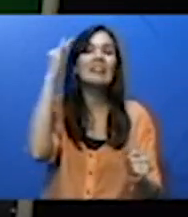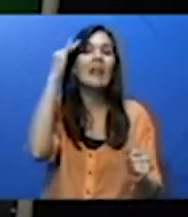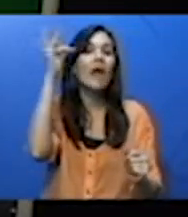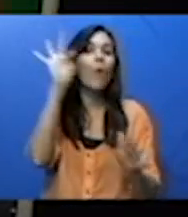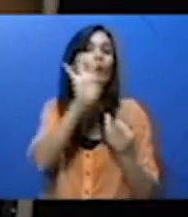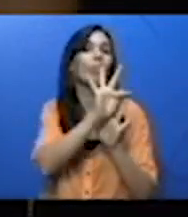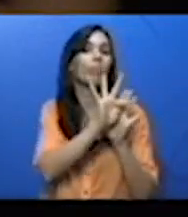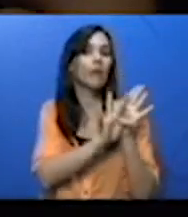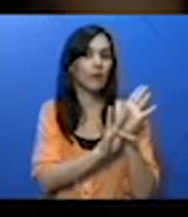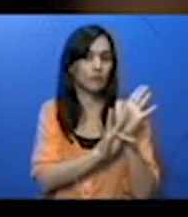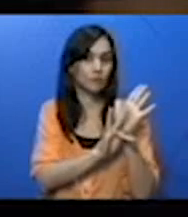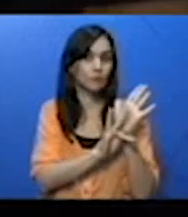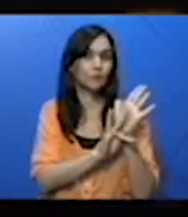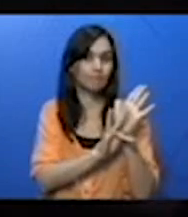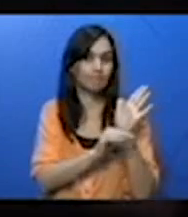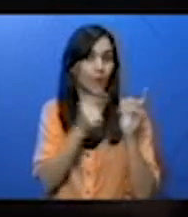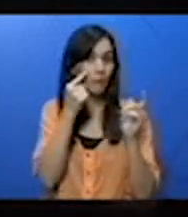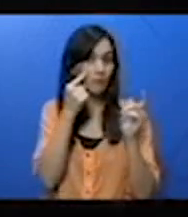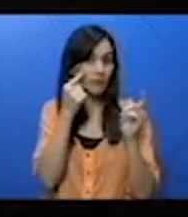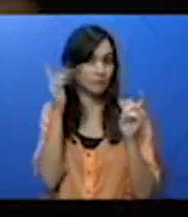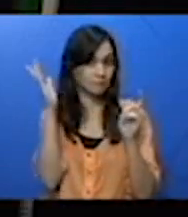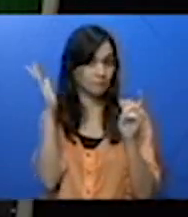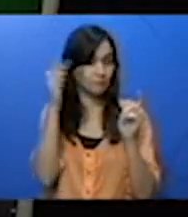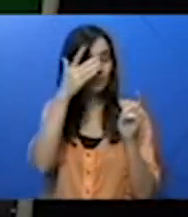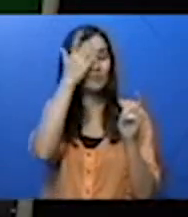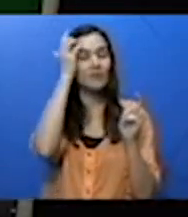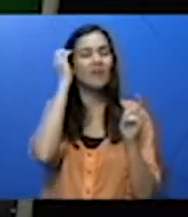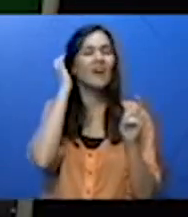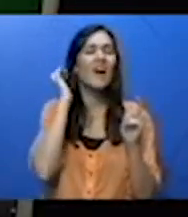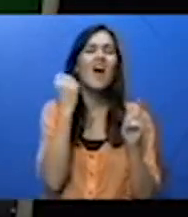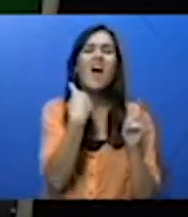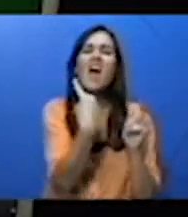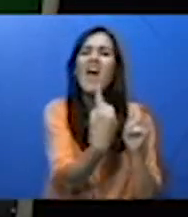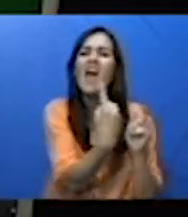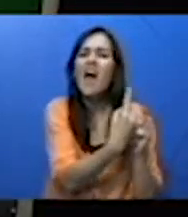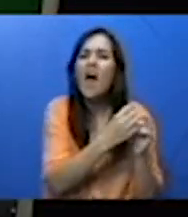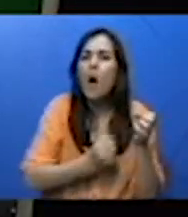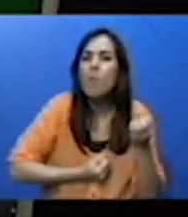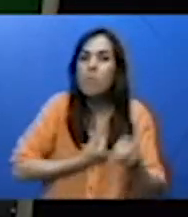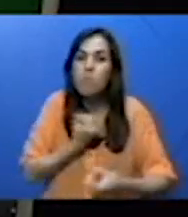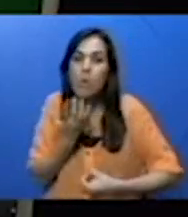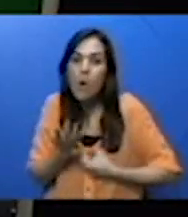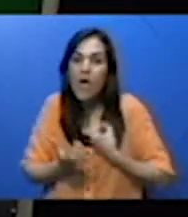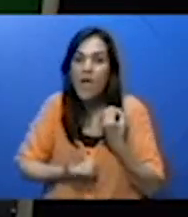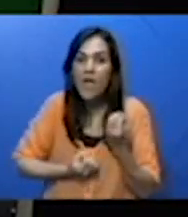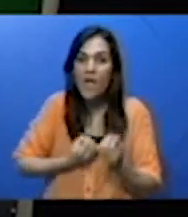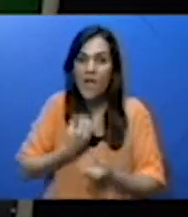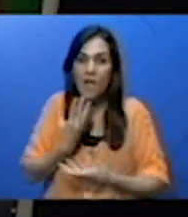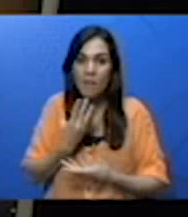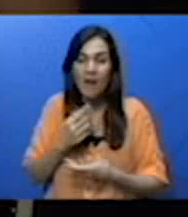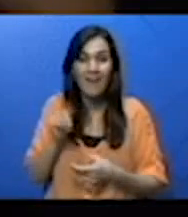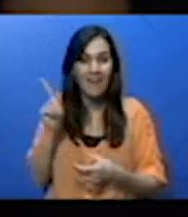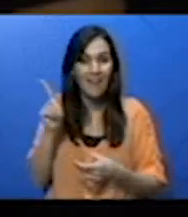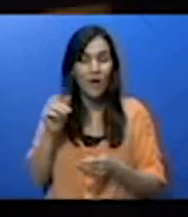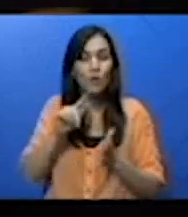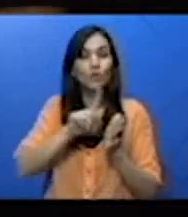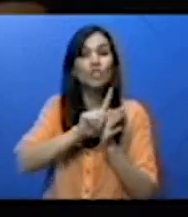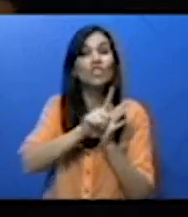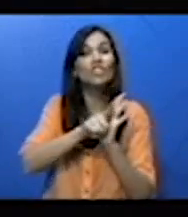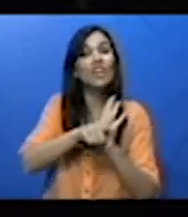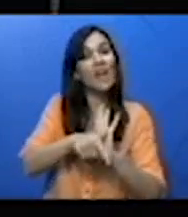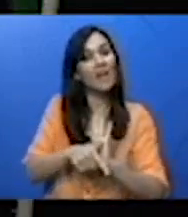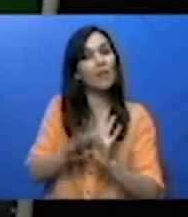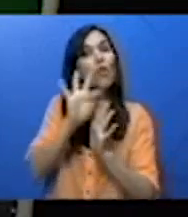o texto, crianças. Cada poema, como nós estamos trabalhando com esse gênero textual,